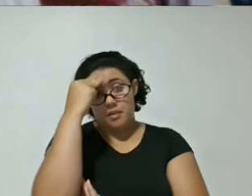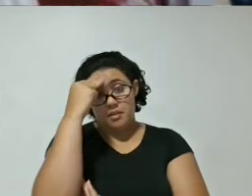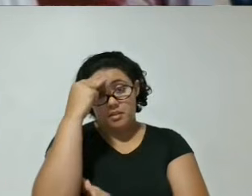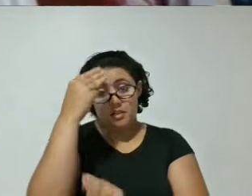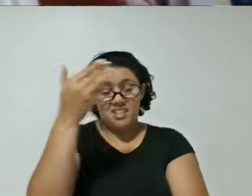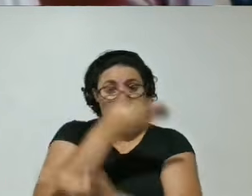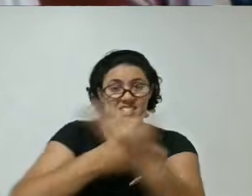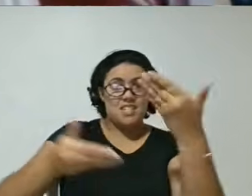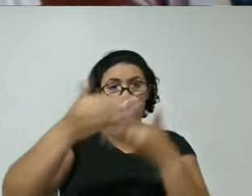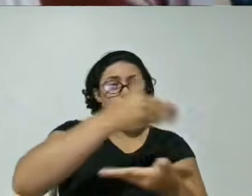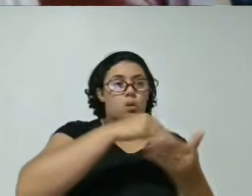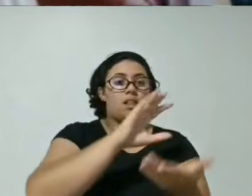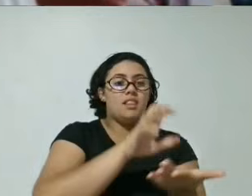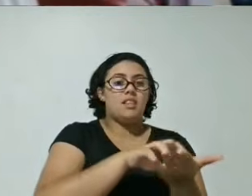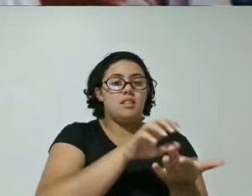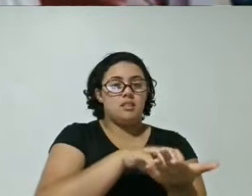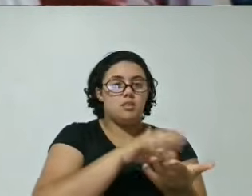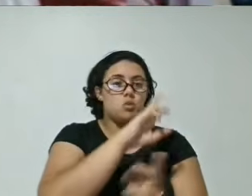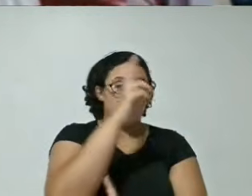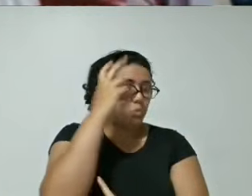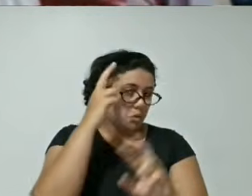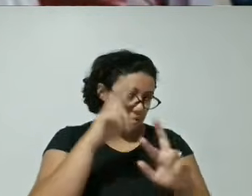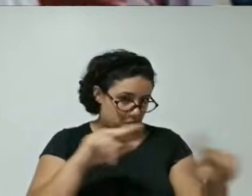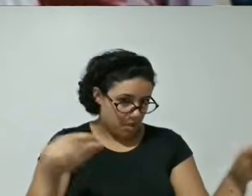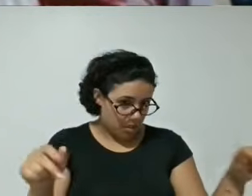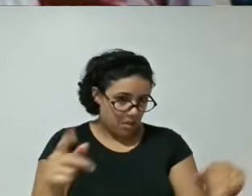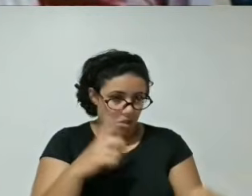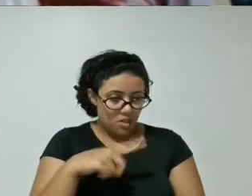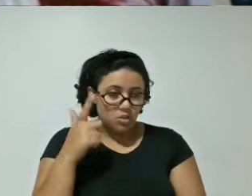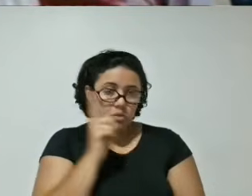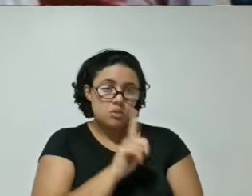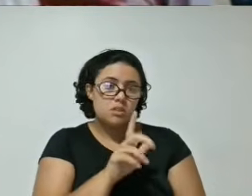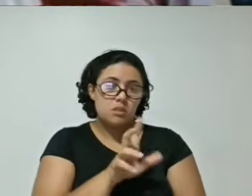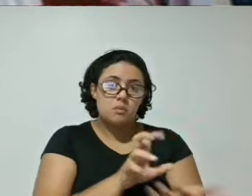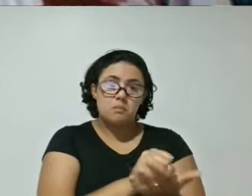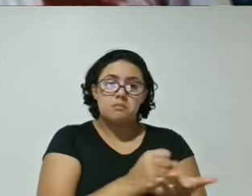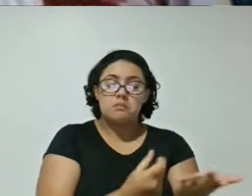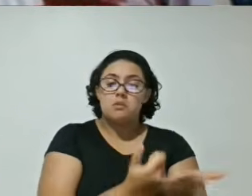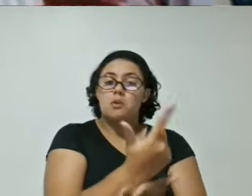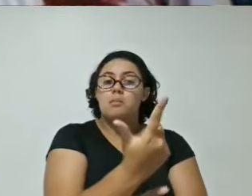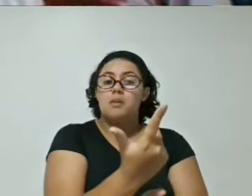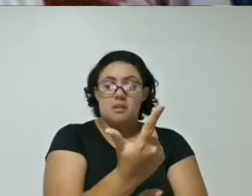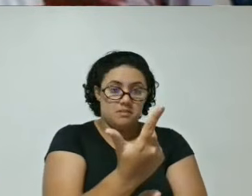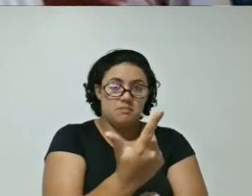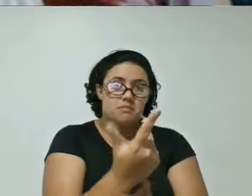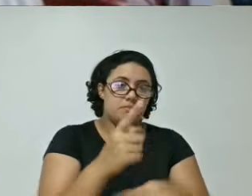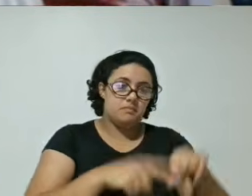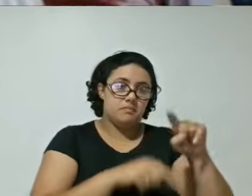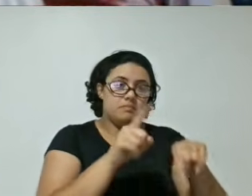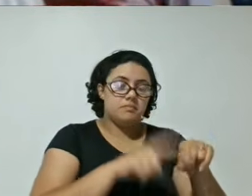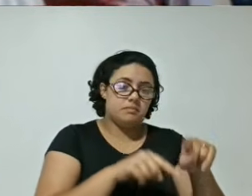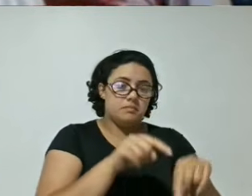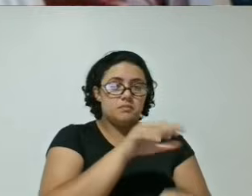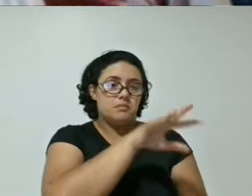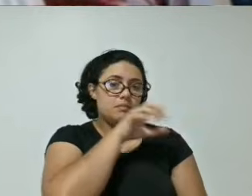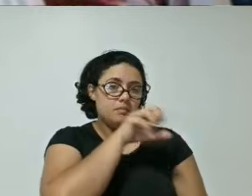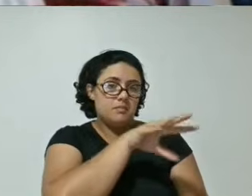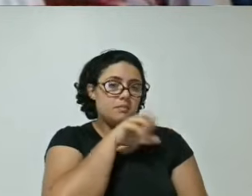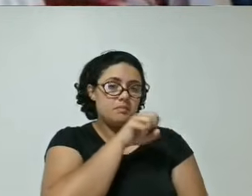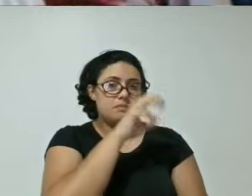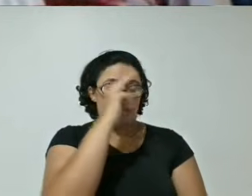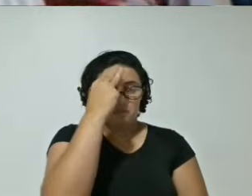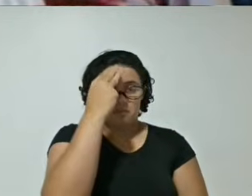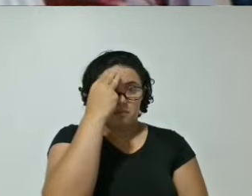Maravilha. A gente conseguiu adquirir equipamentos para que fosse feita essa coleta, mas a gente esbarra num problema que é a